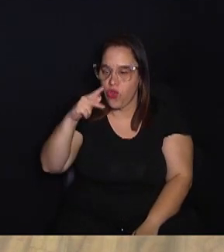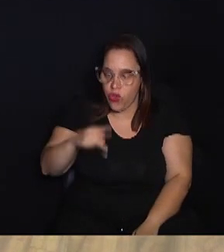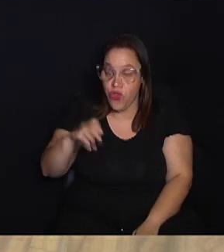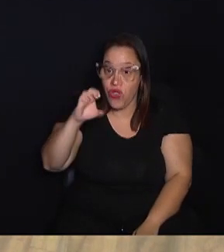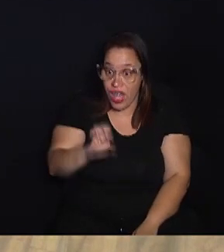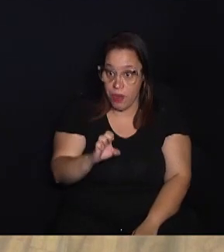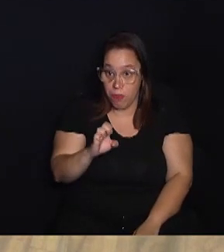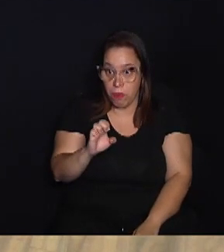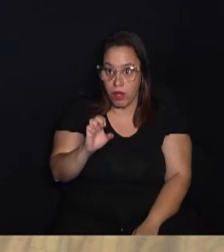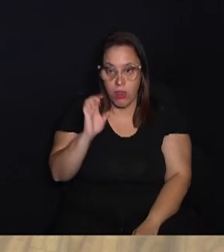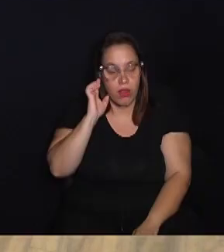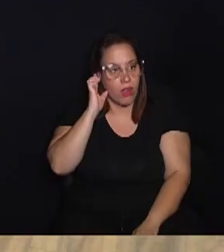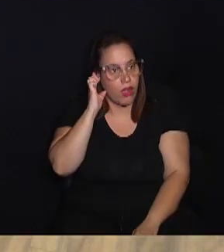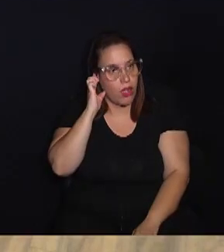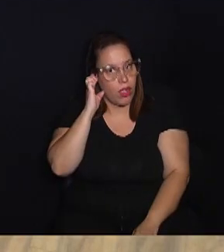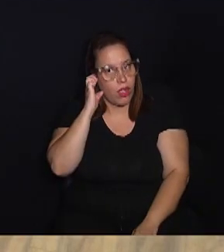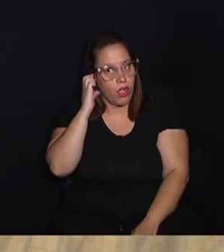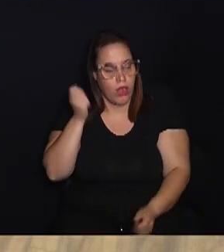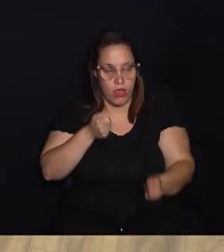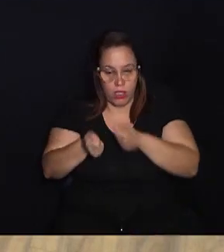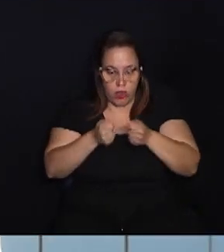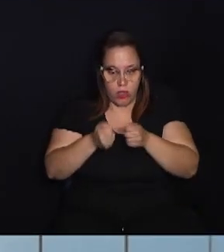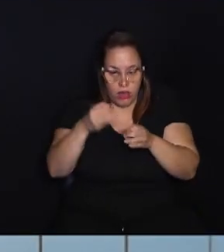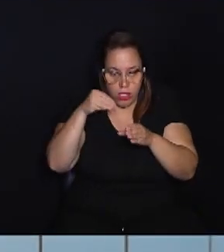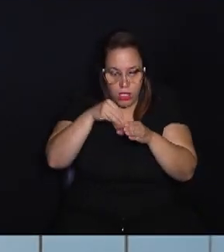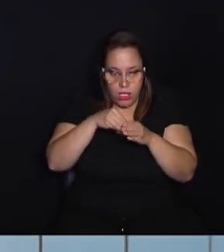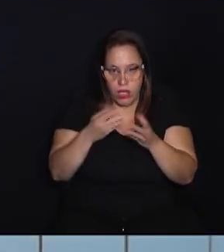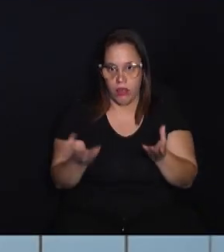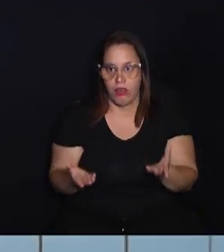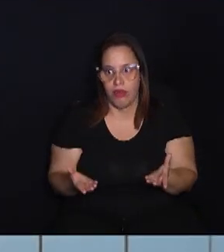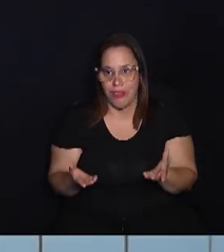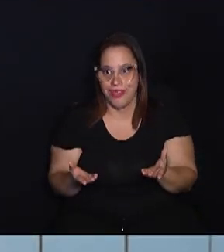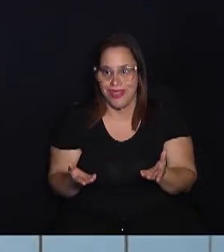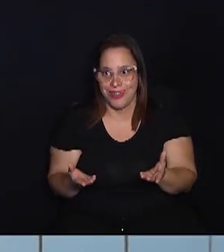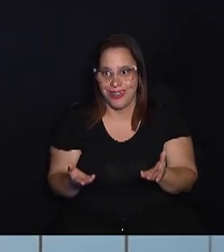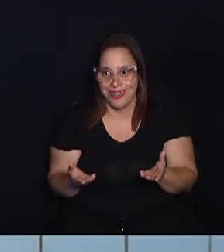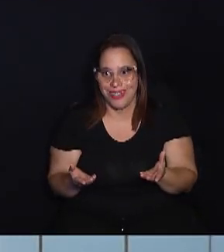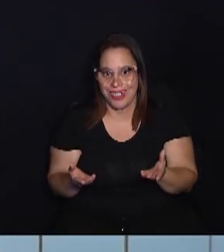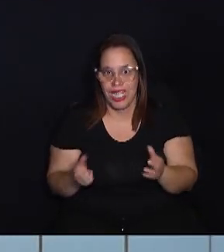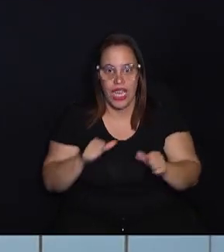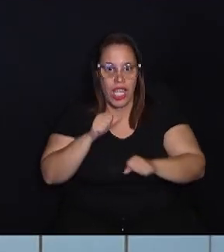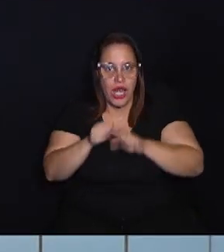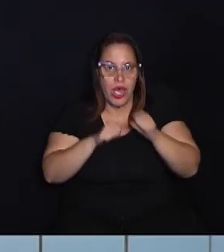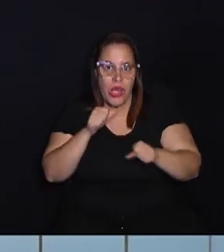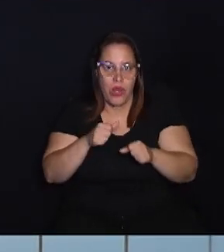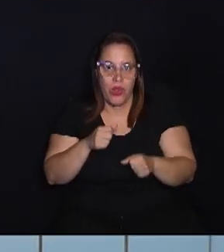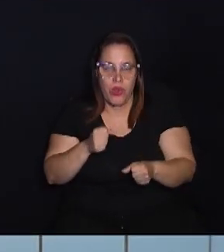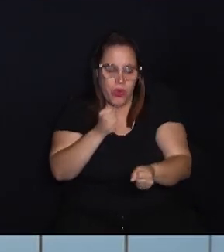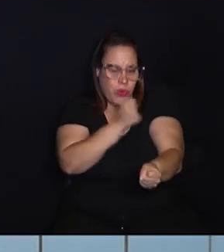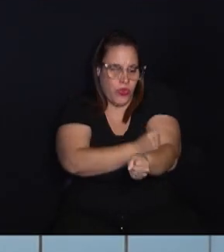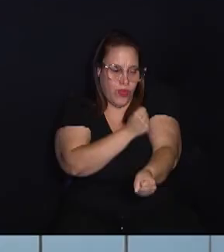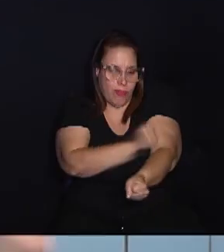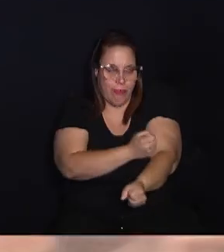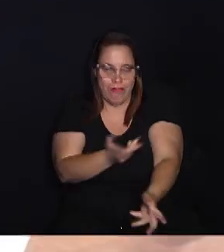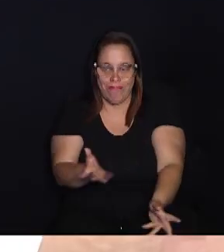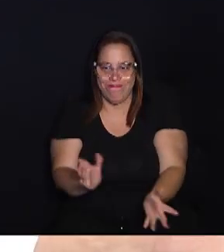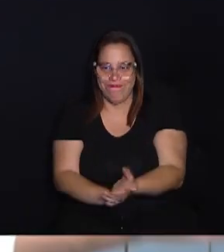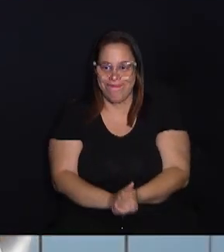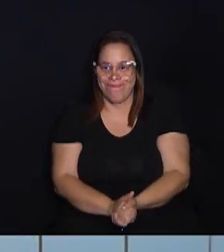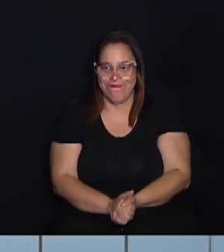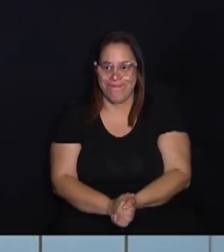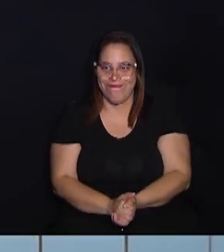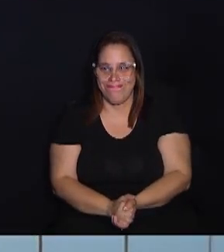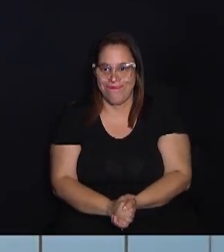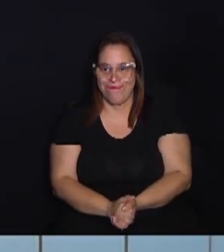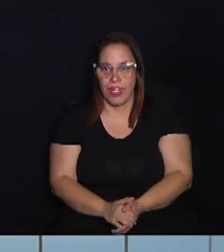né? Primeiro que você não tem controle do que tem lá dentro, tá certo? E você acaba só mudando a forma do vício. É